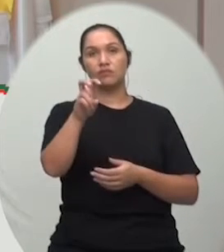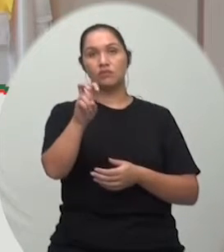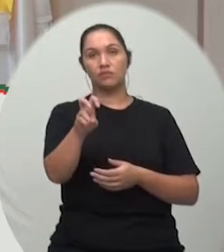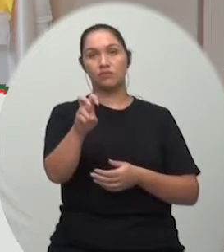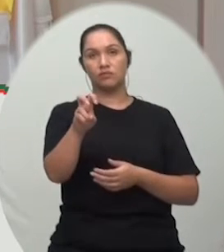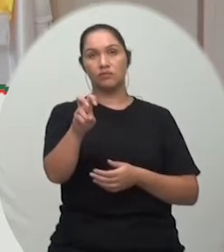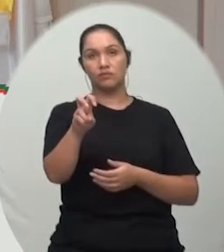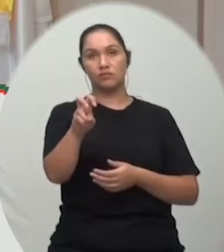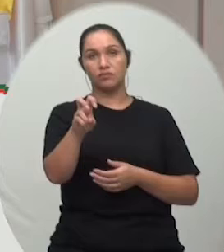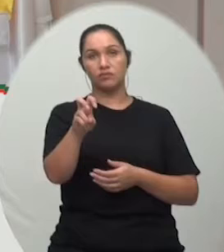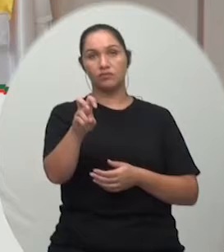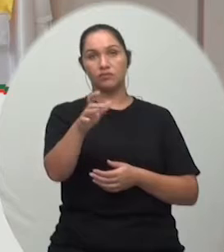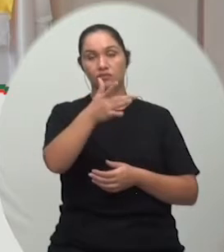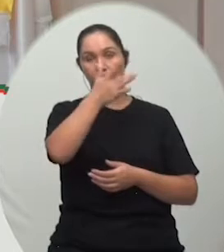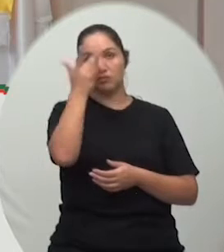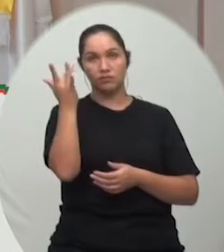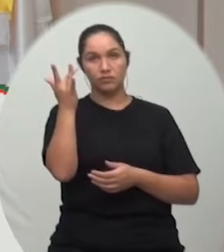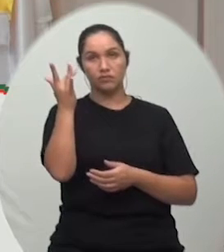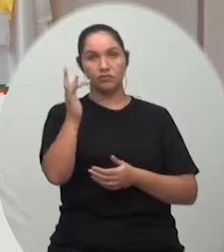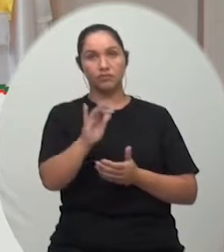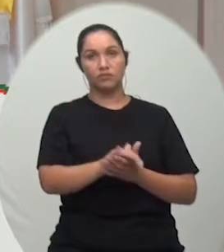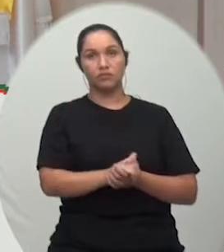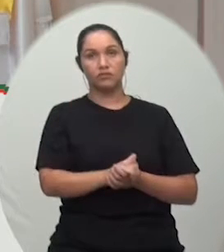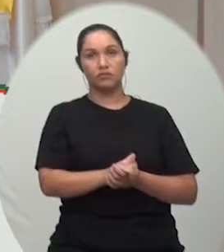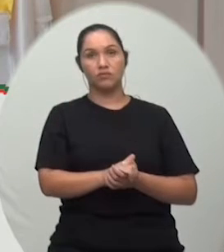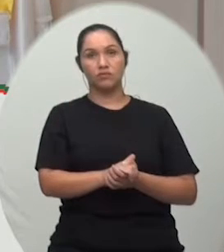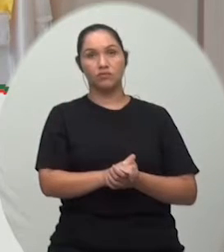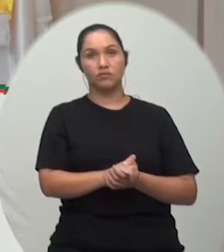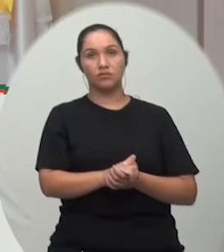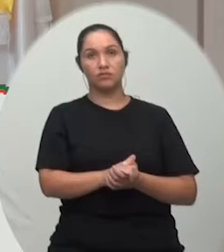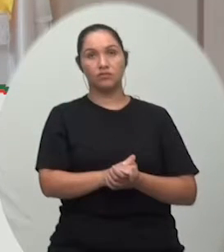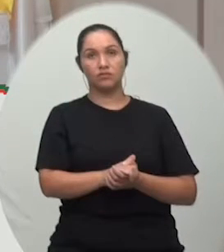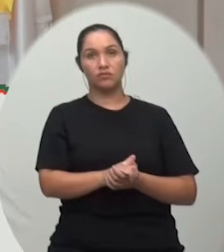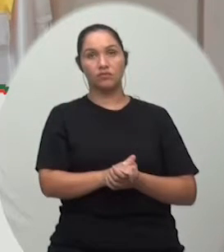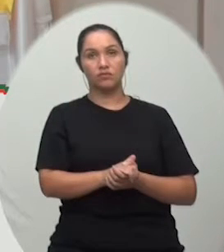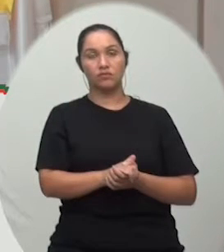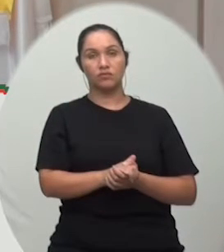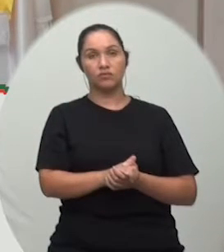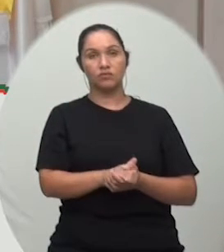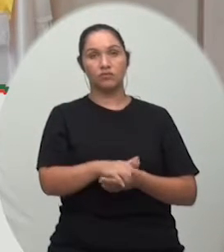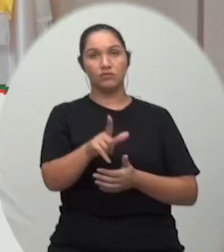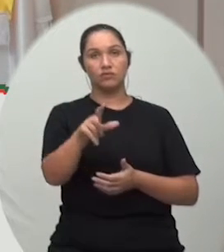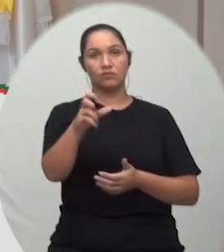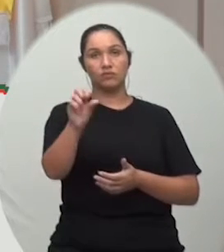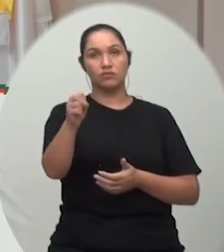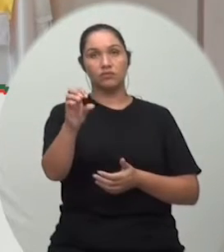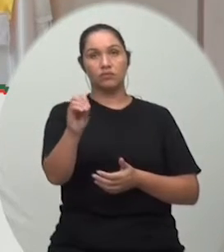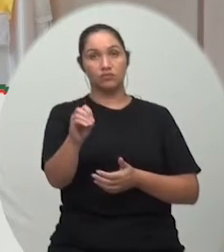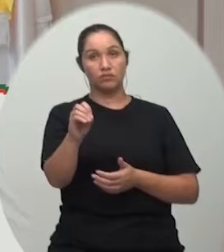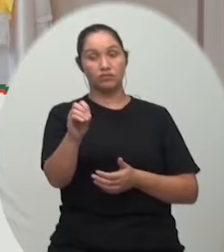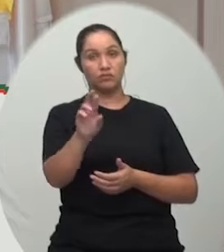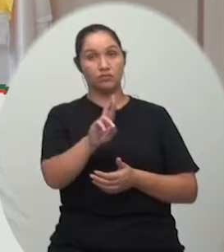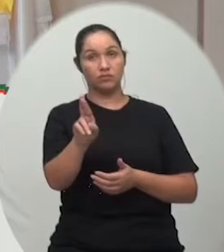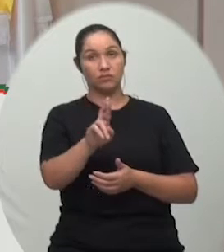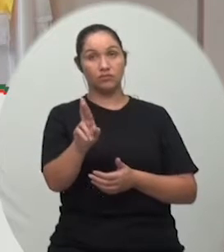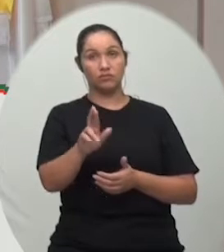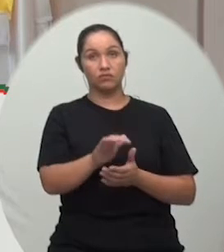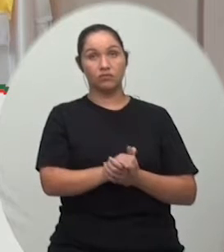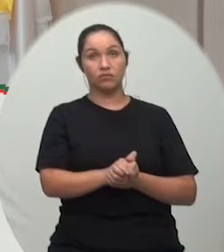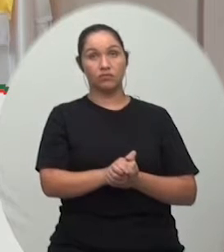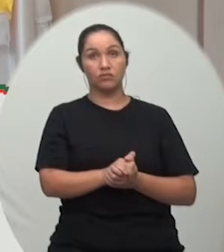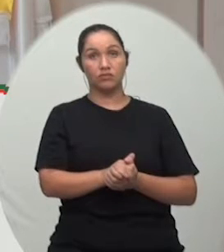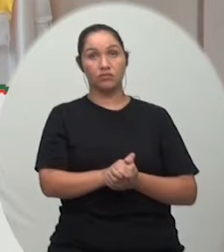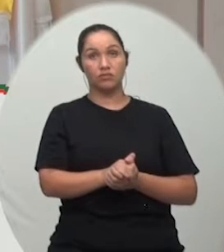380. Metade são, faz o cálculo em torno de R$ 180,00. Faz